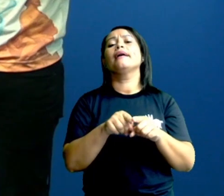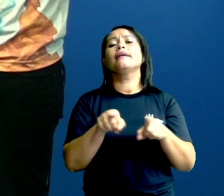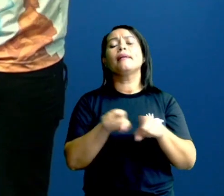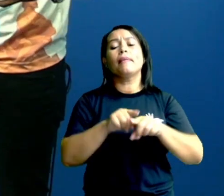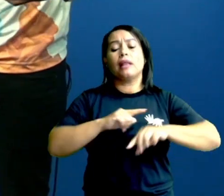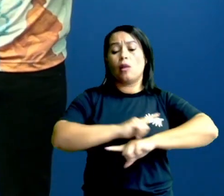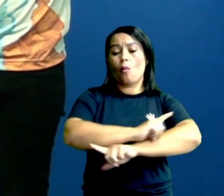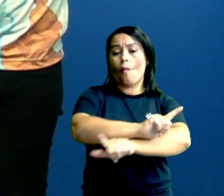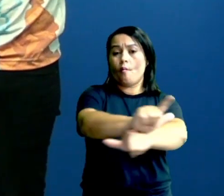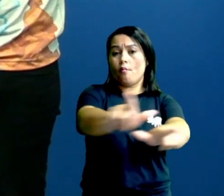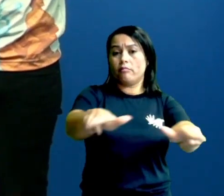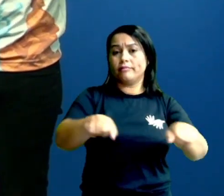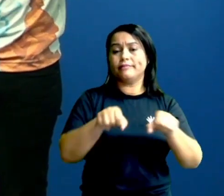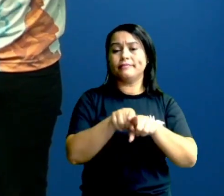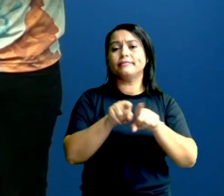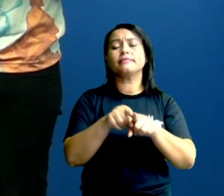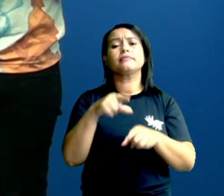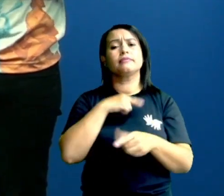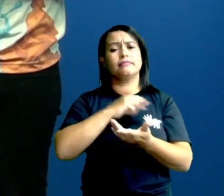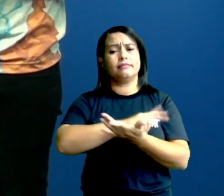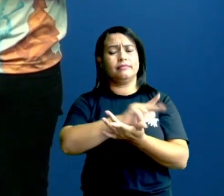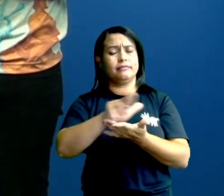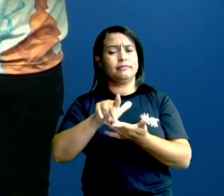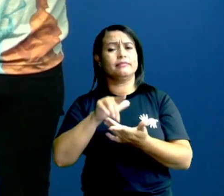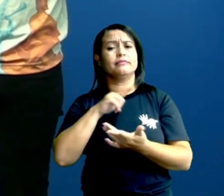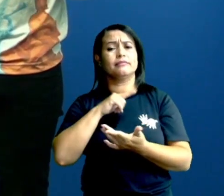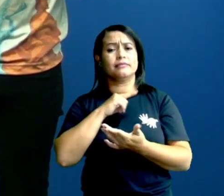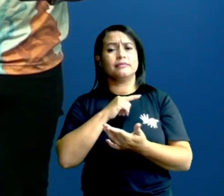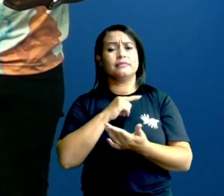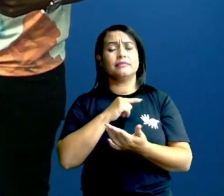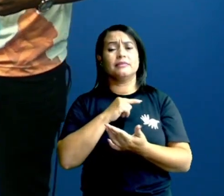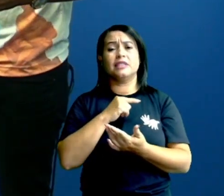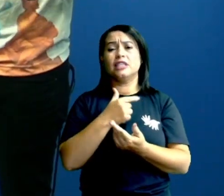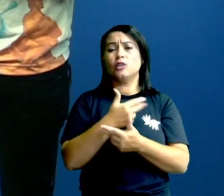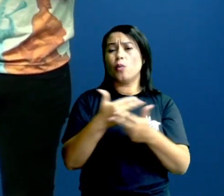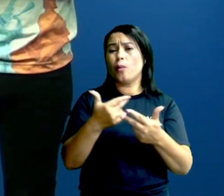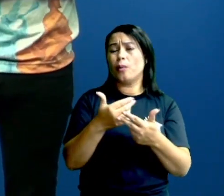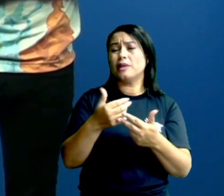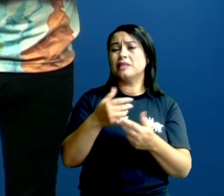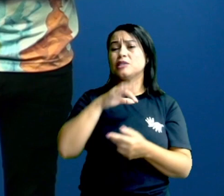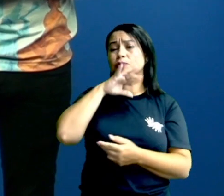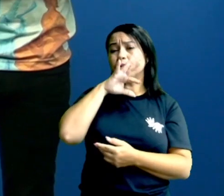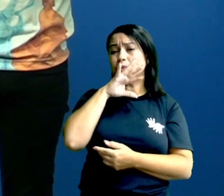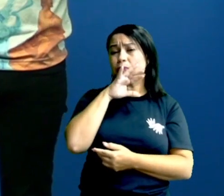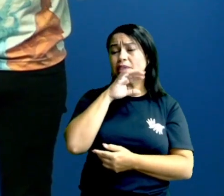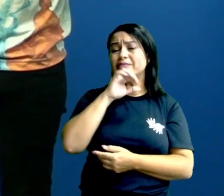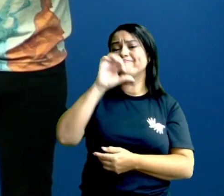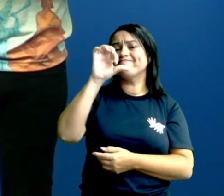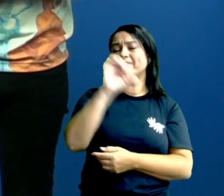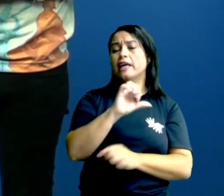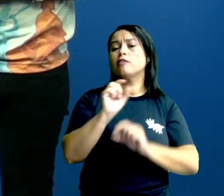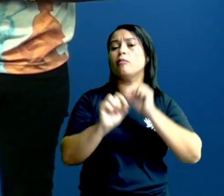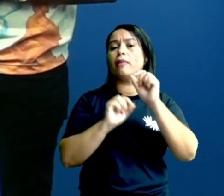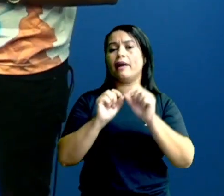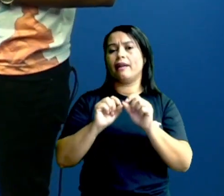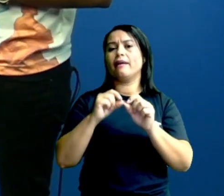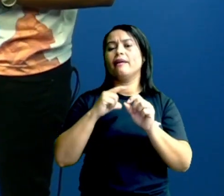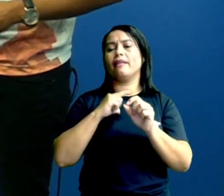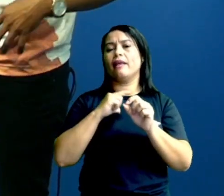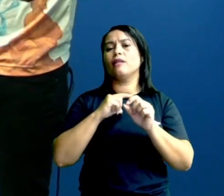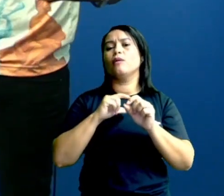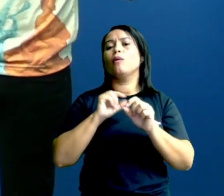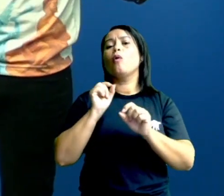pastagem né então você tem todas essas atividades contribuindo de forma negativa para o processo de degradação desse ecossistema